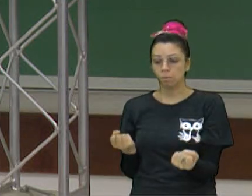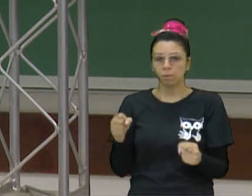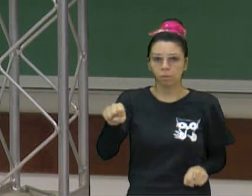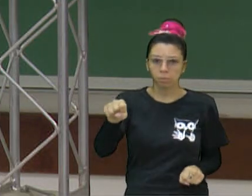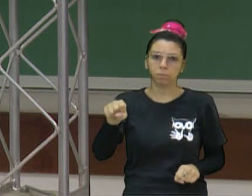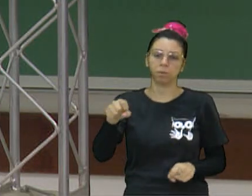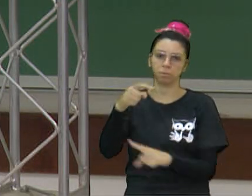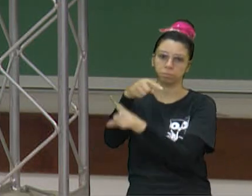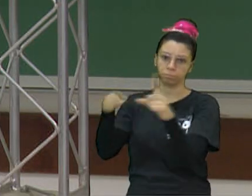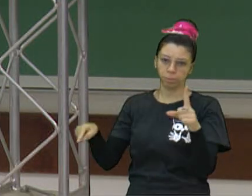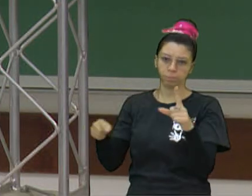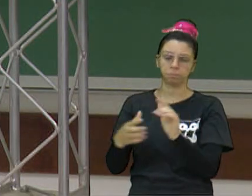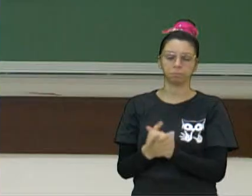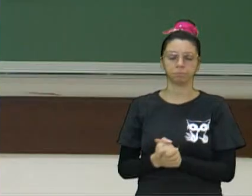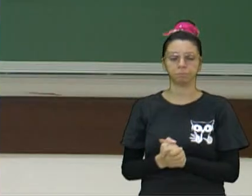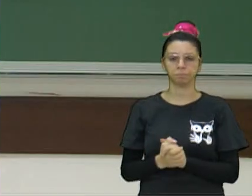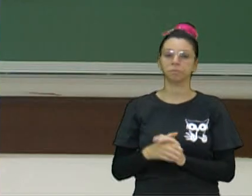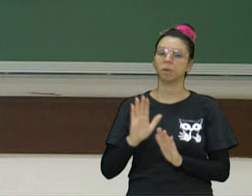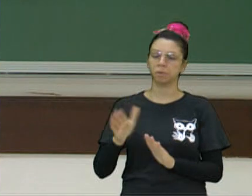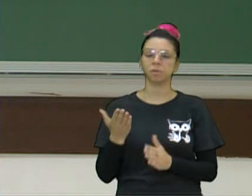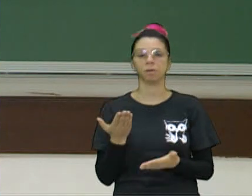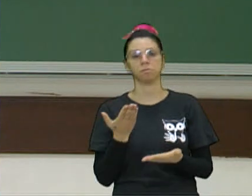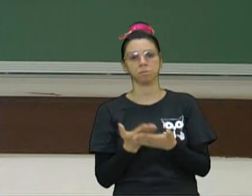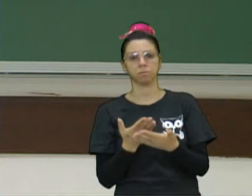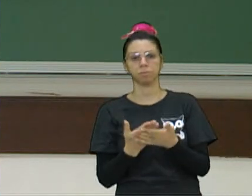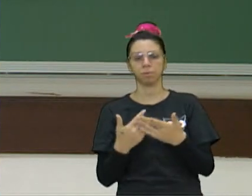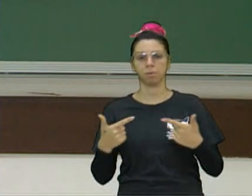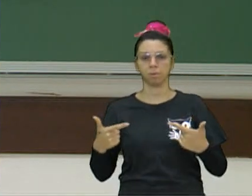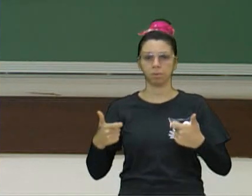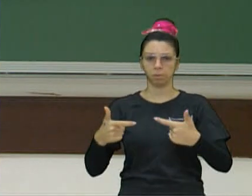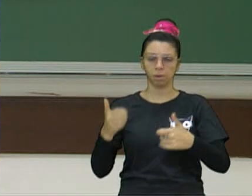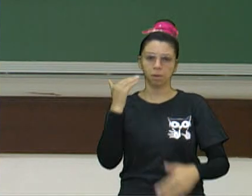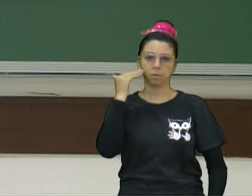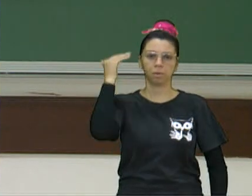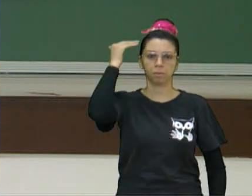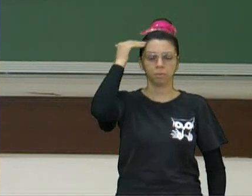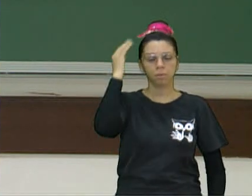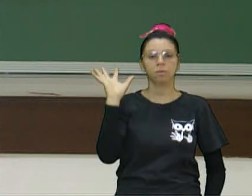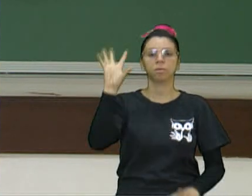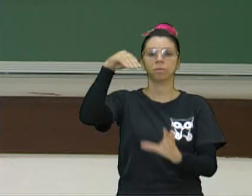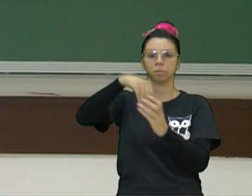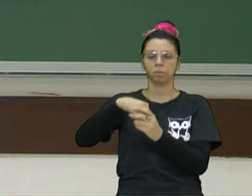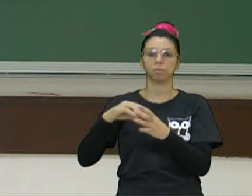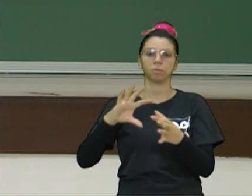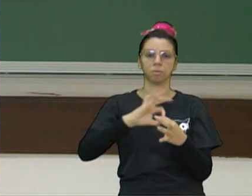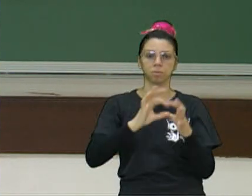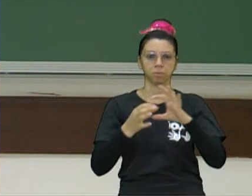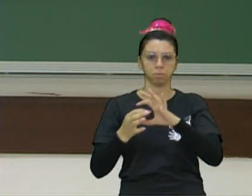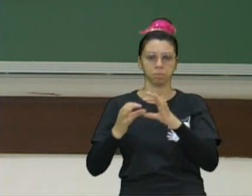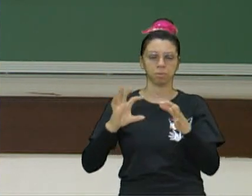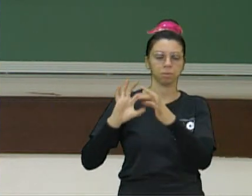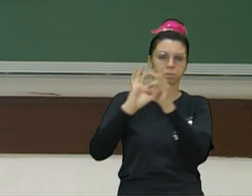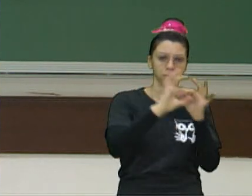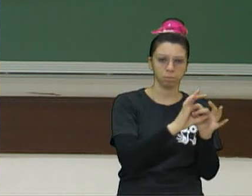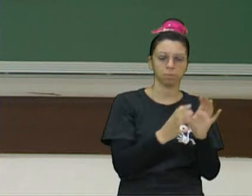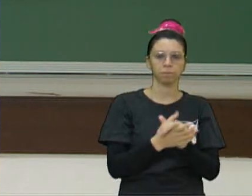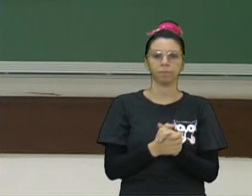de história, lá você já deve ter estudado a Guerra da Coreia, tudo mais. Então, entra dentro desse contexto da guerra que aconteceu,